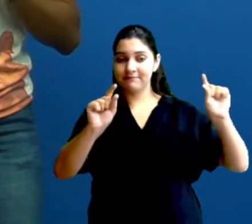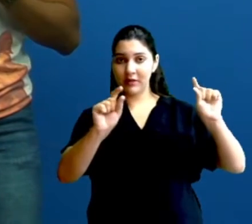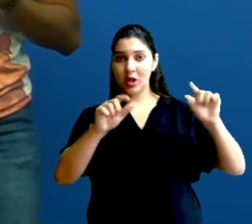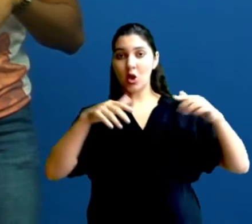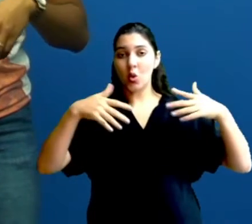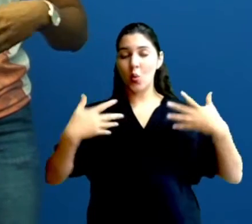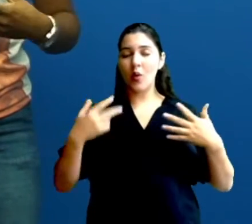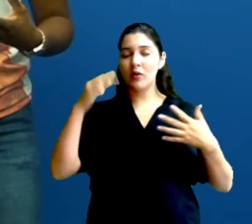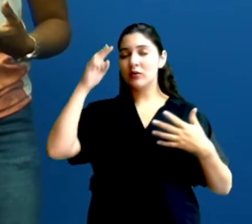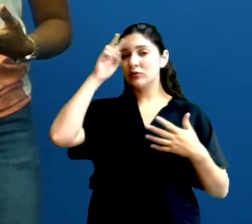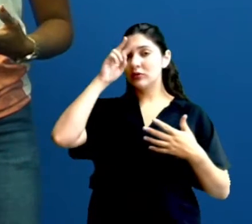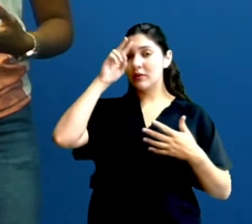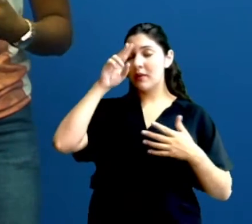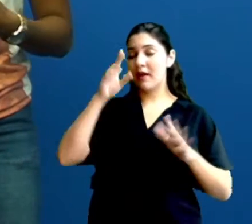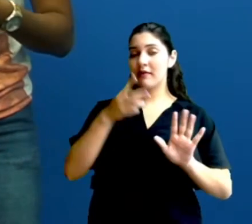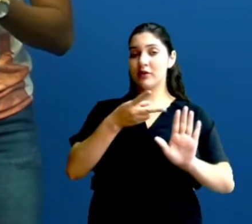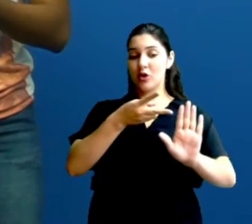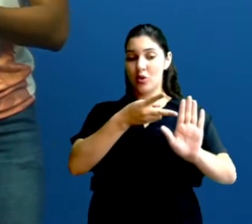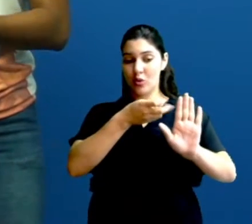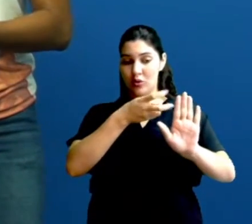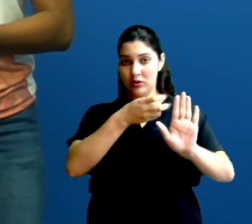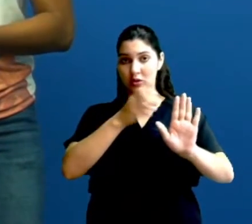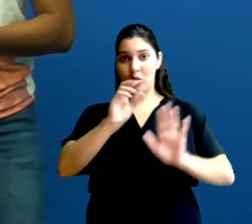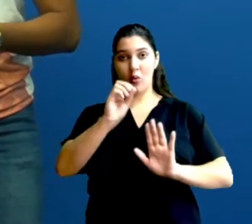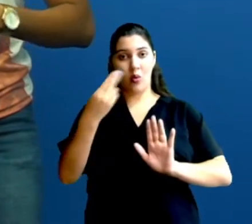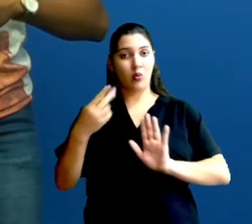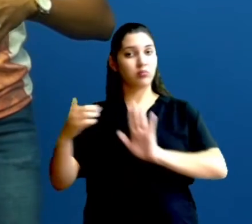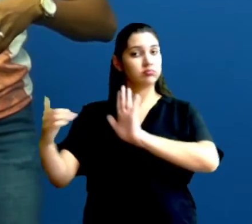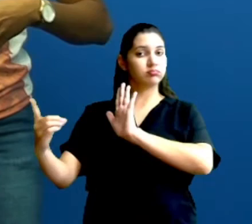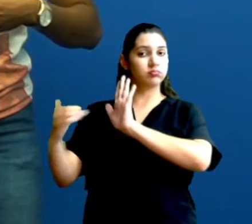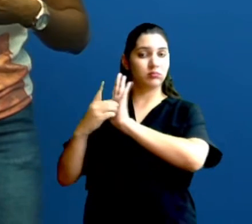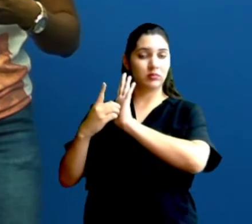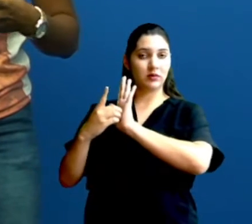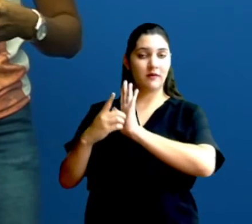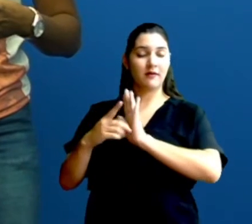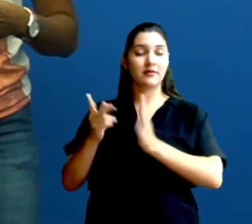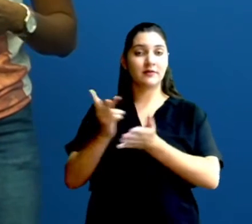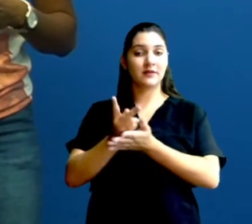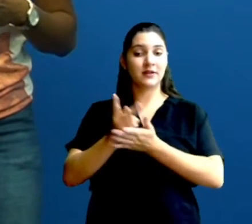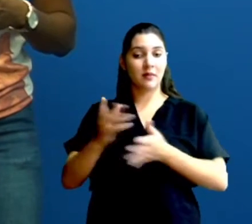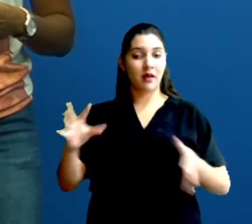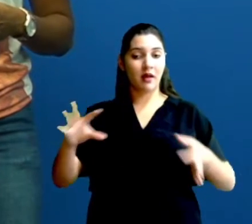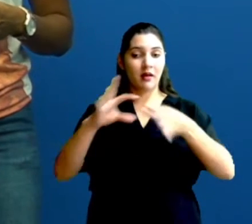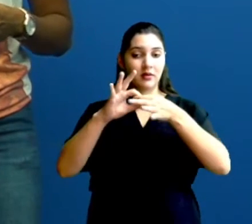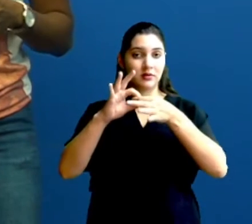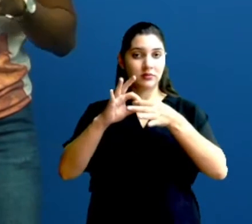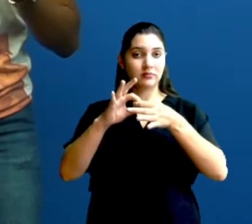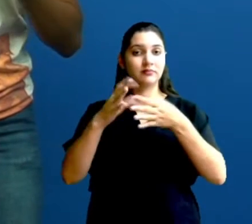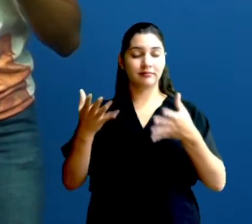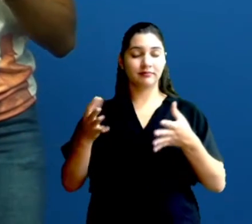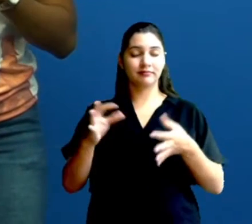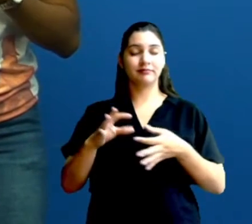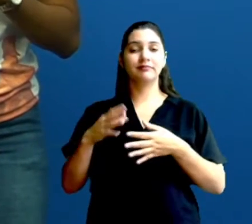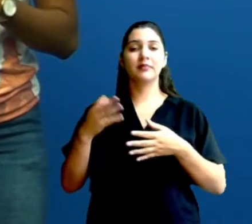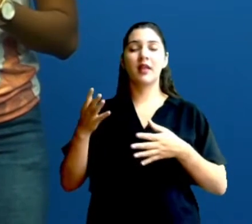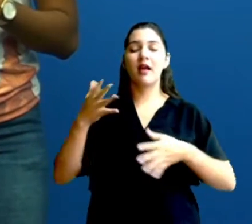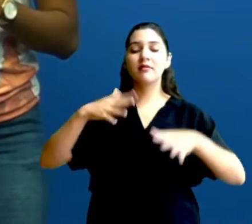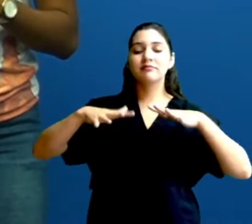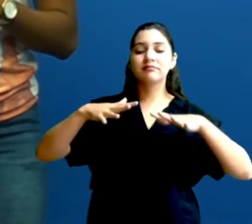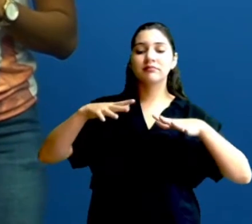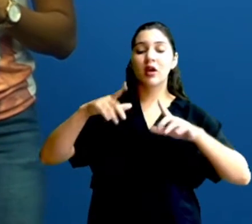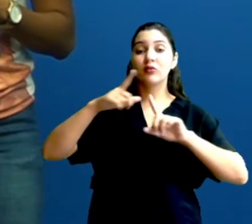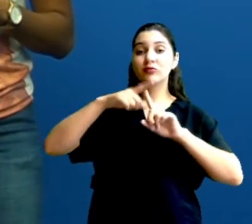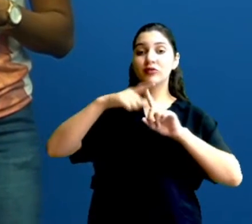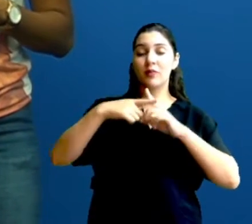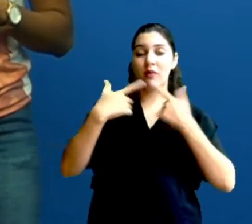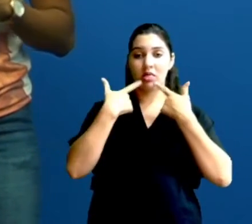quando você lembrar de conotação e de denotação, você vai sempre associar a isso aí, a manifestação